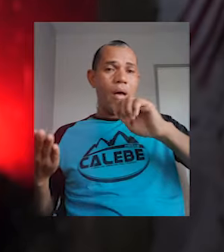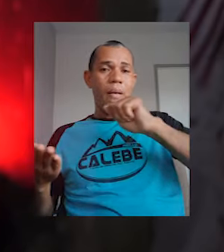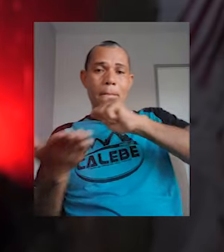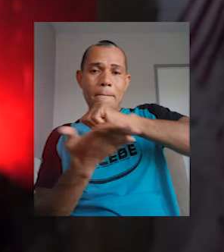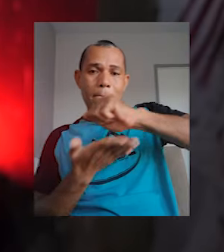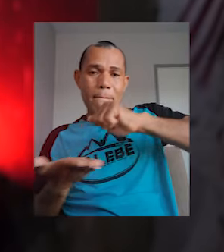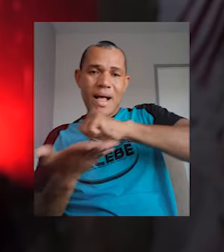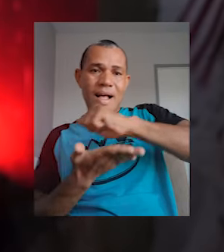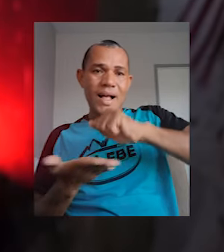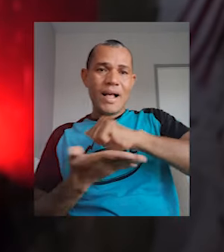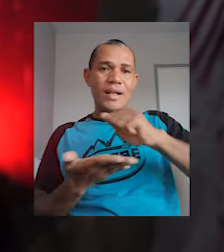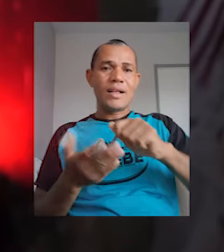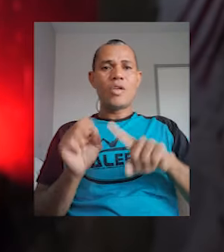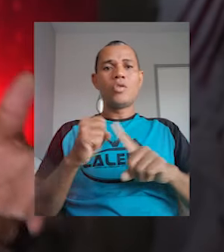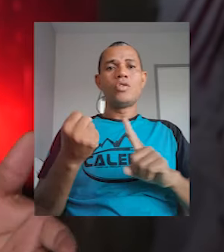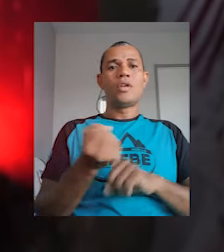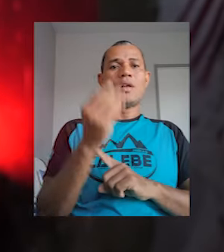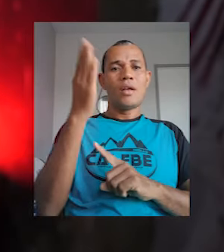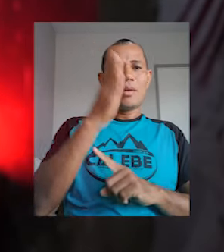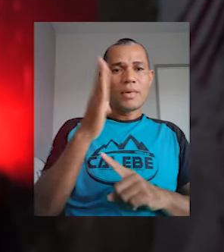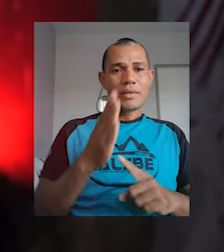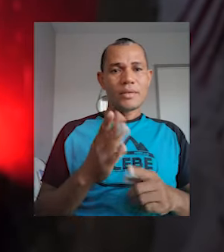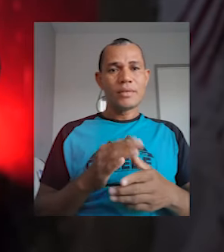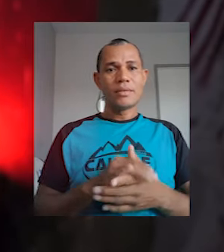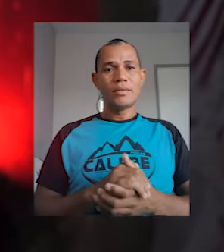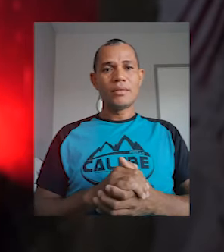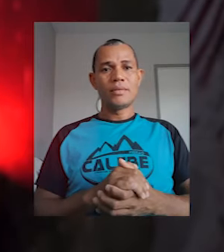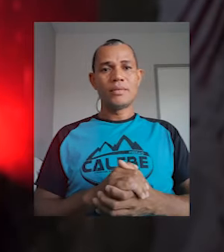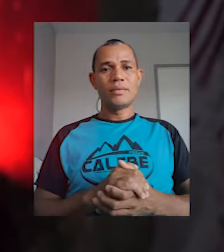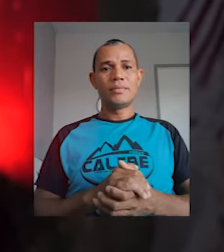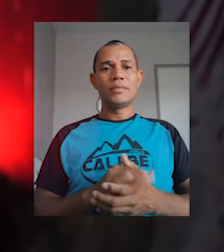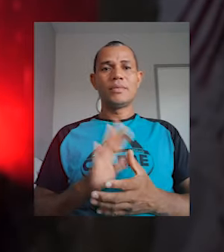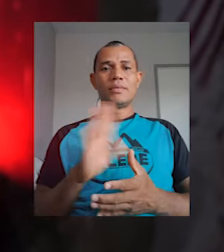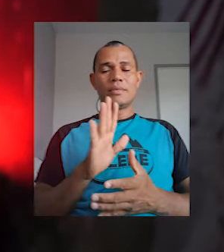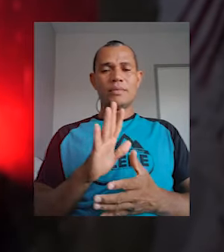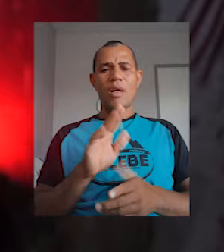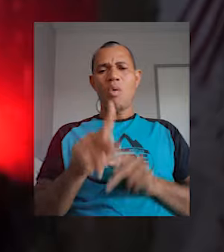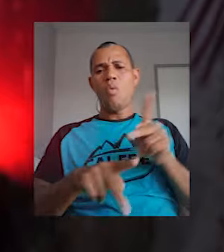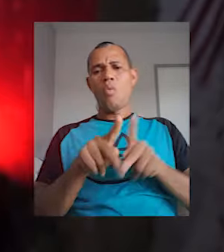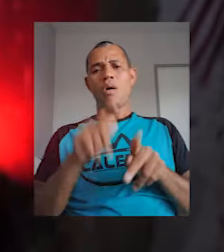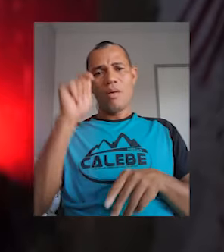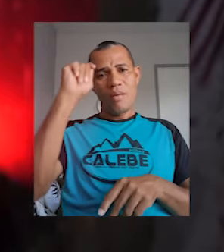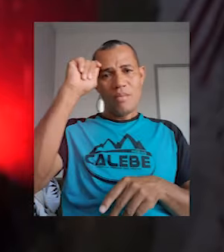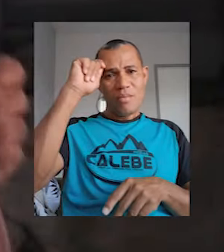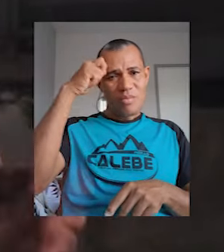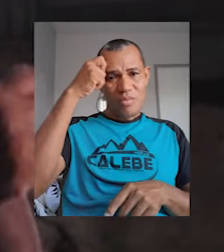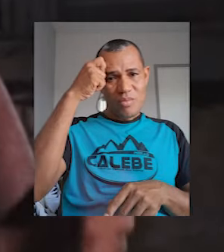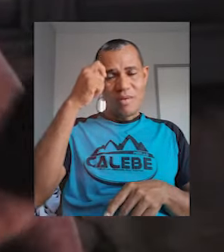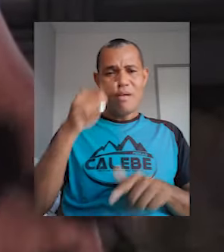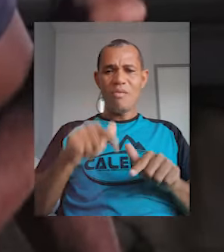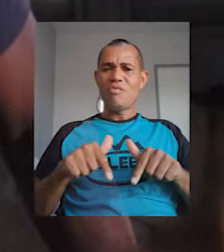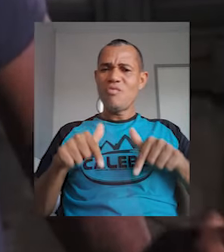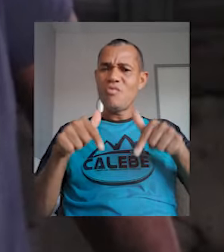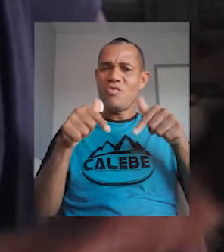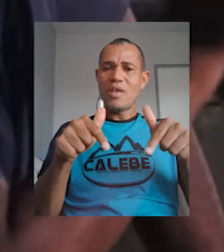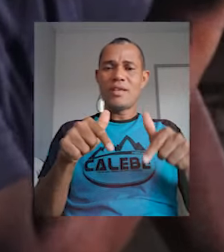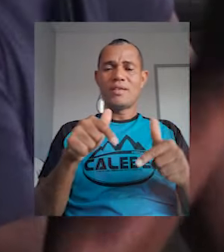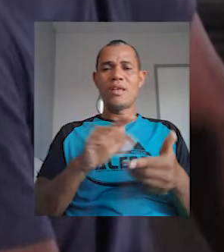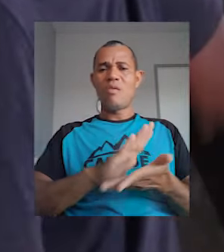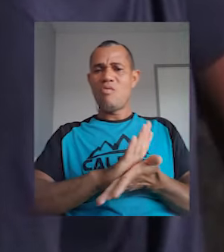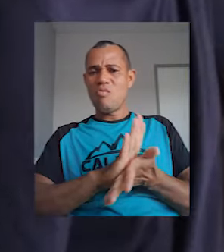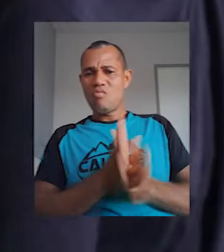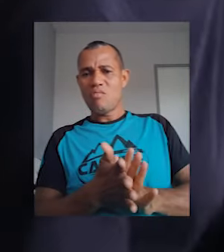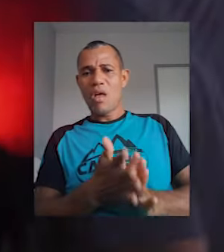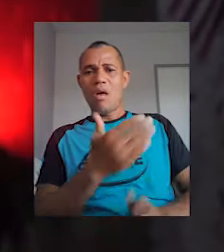né, os indígenas, deixou à margem os povos pretos, né, a população preta. Para a gente enfrentar o racismo,